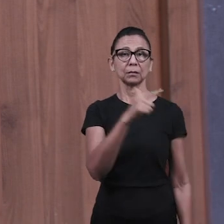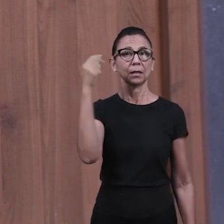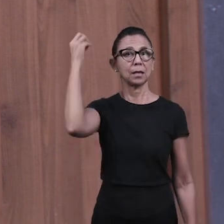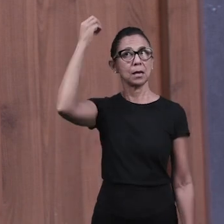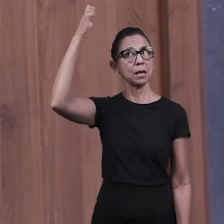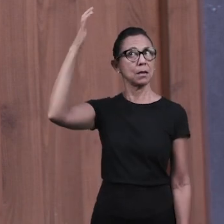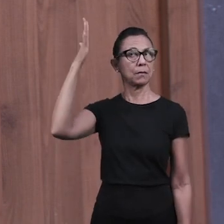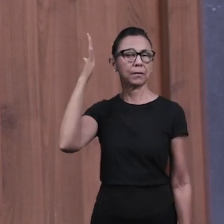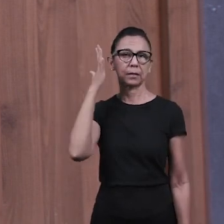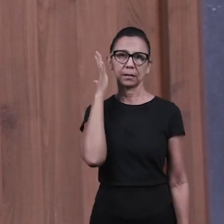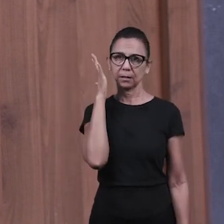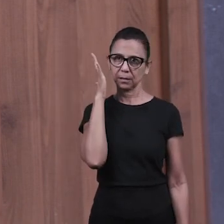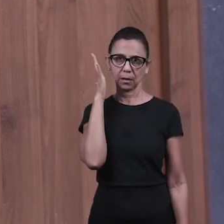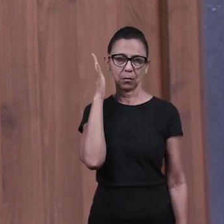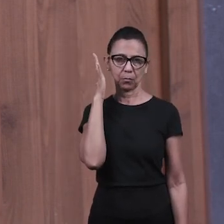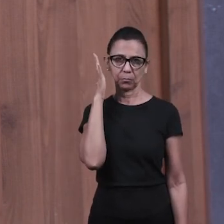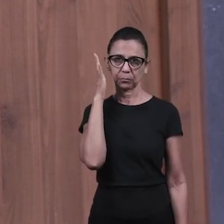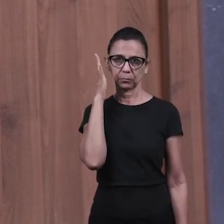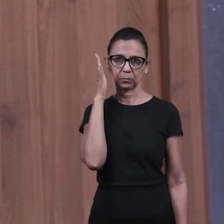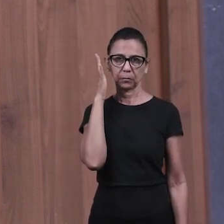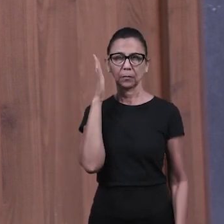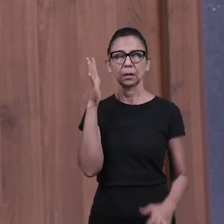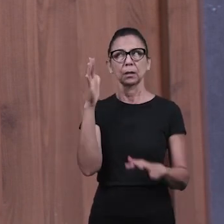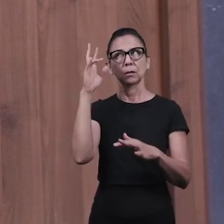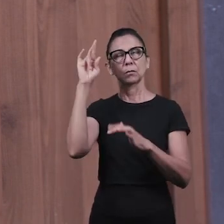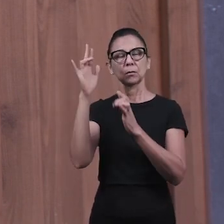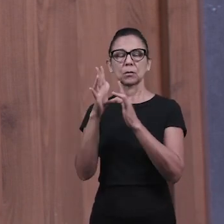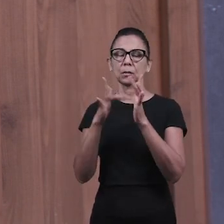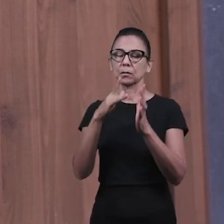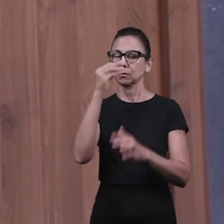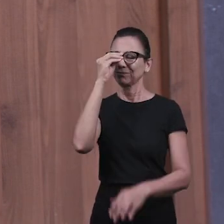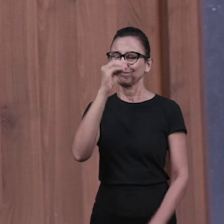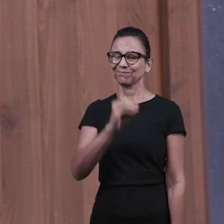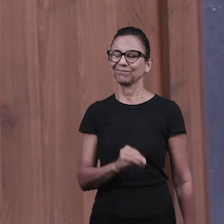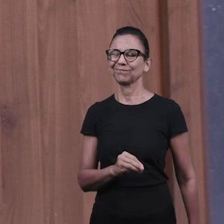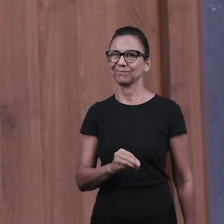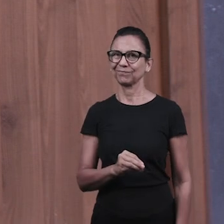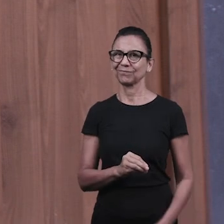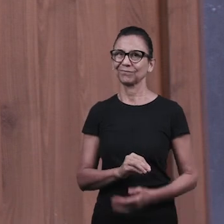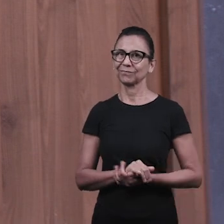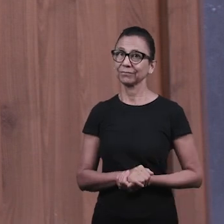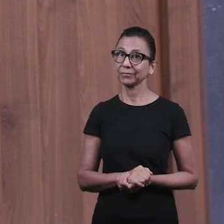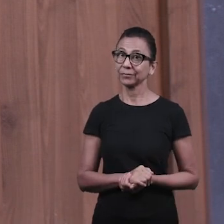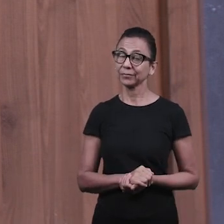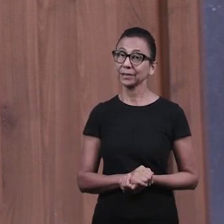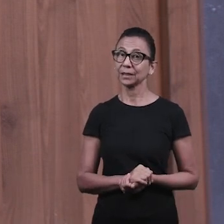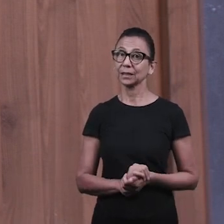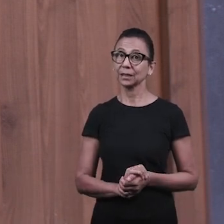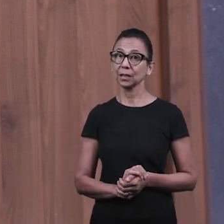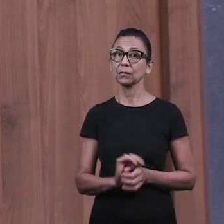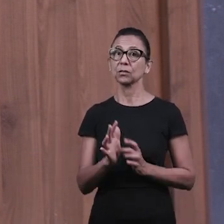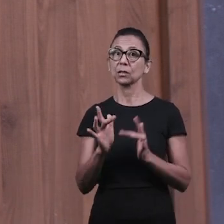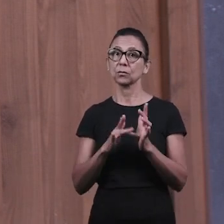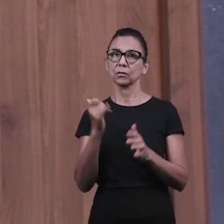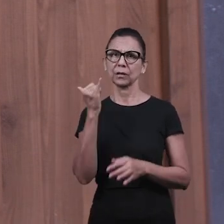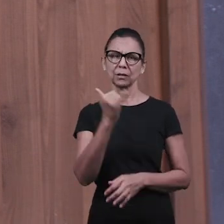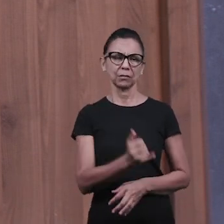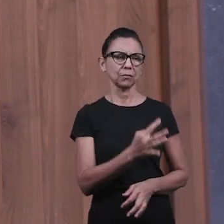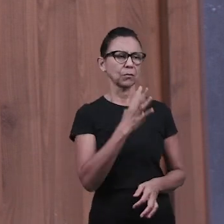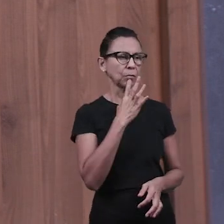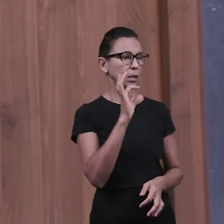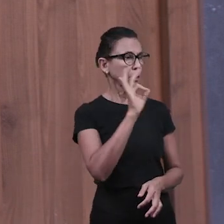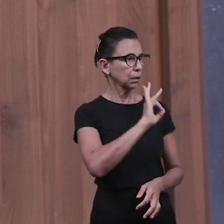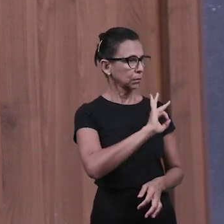rejeita. Ele não aceita isso. E a rejeição foi da seguinte expressão: não vos conheço. Foi a palavra do Senhor